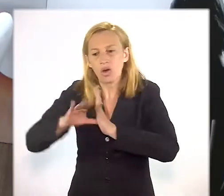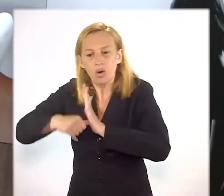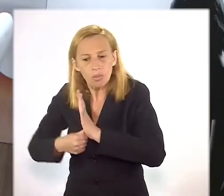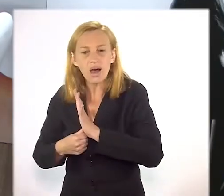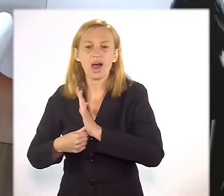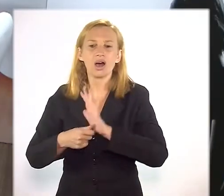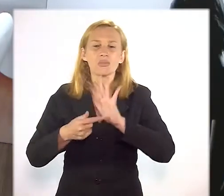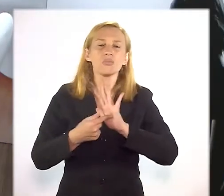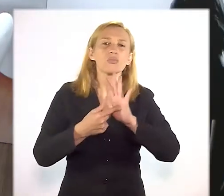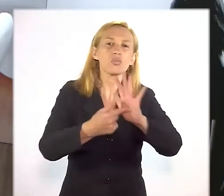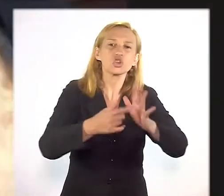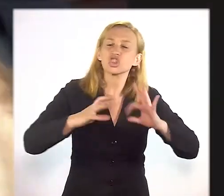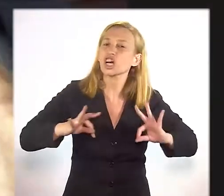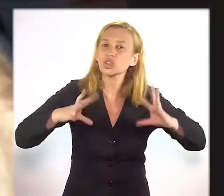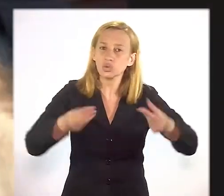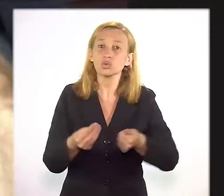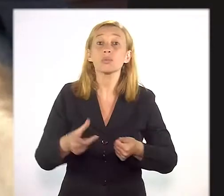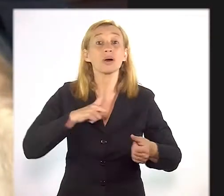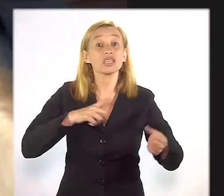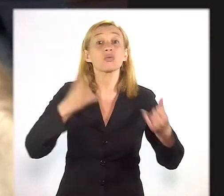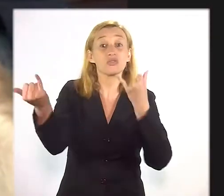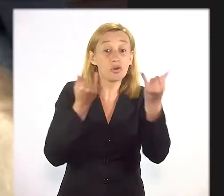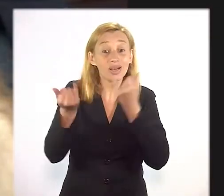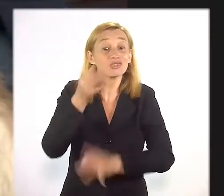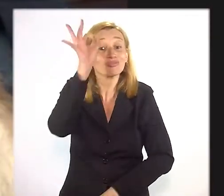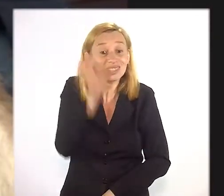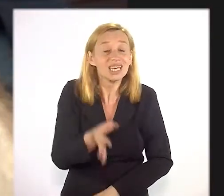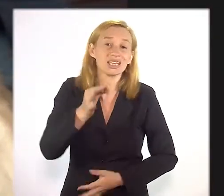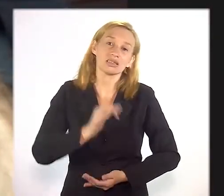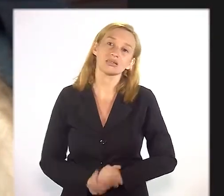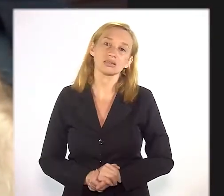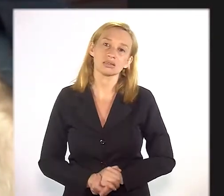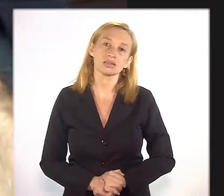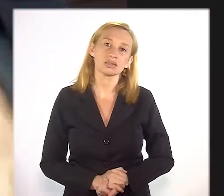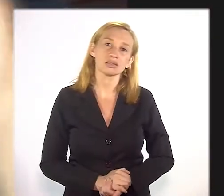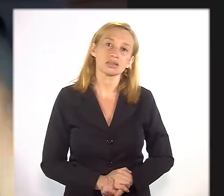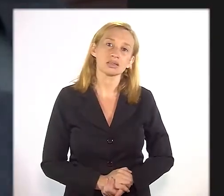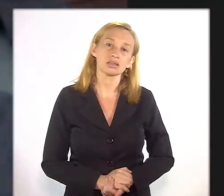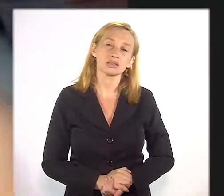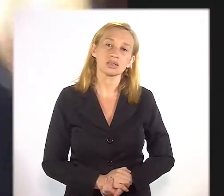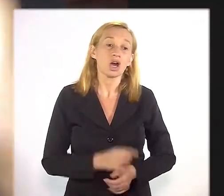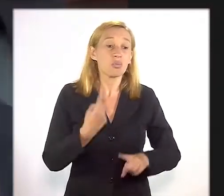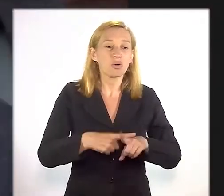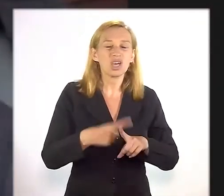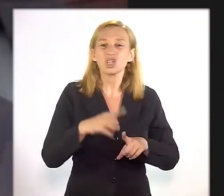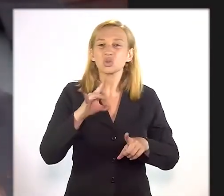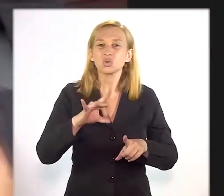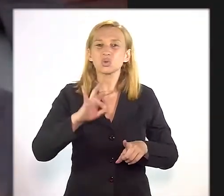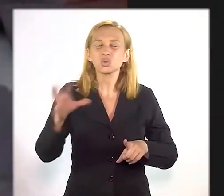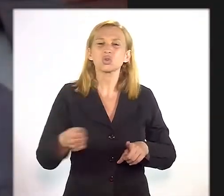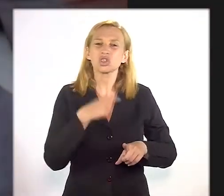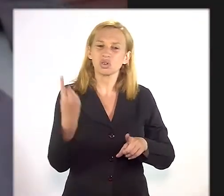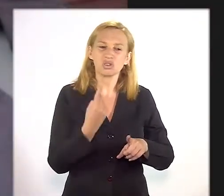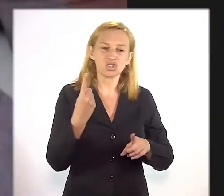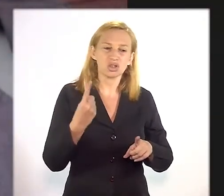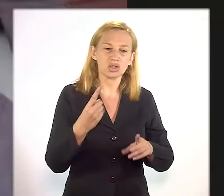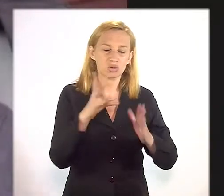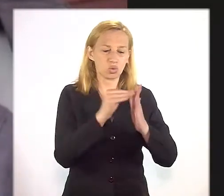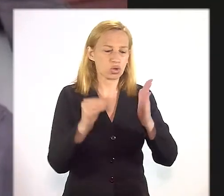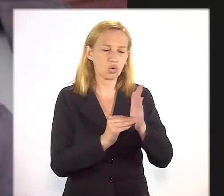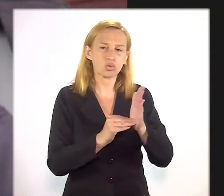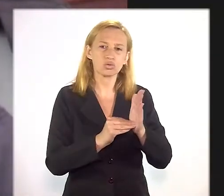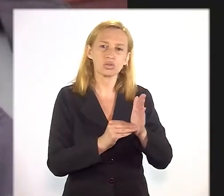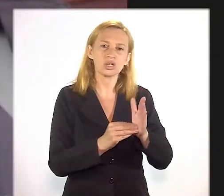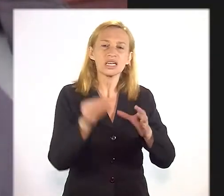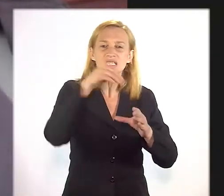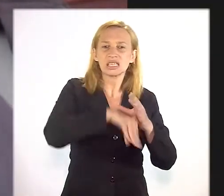só prova que esse aluno tem boa capacidade de reter informação na memória de curto prazo, põe na prova e esquece. Tu sabes fazer raiz quadrada?